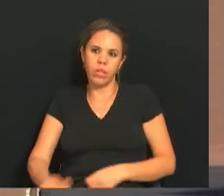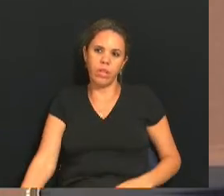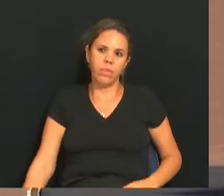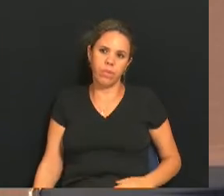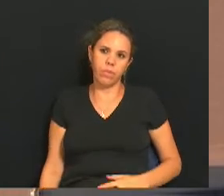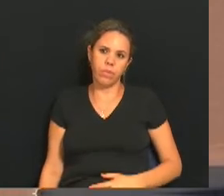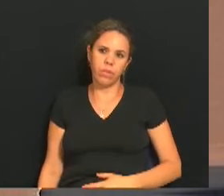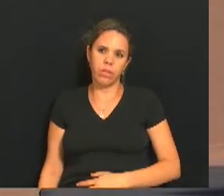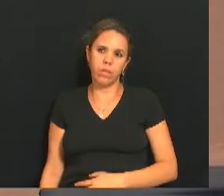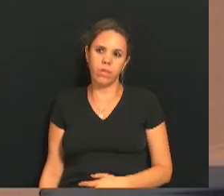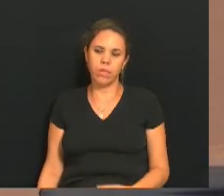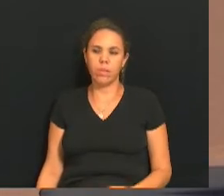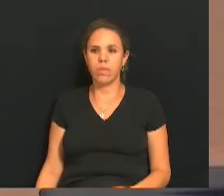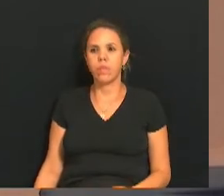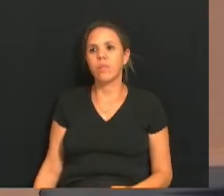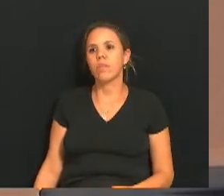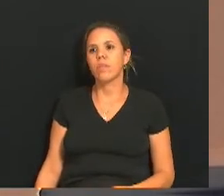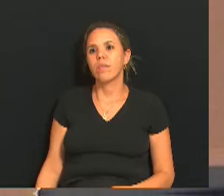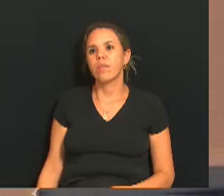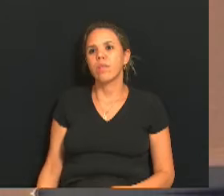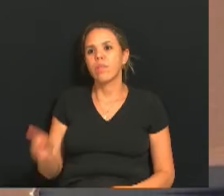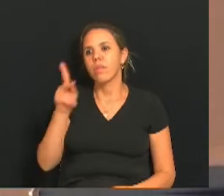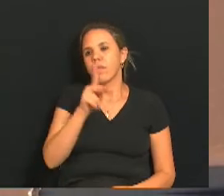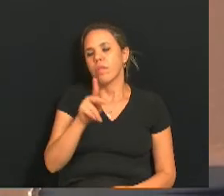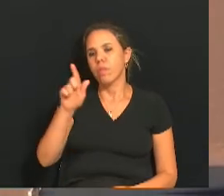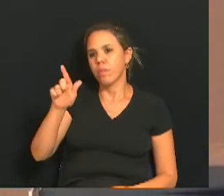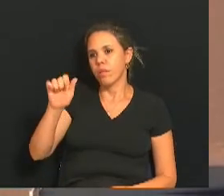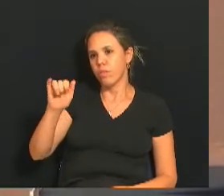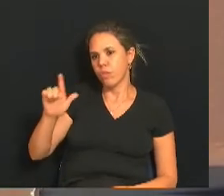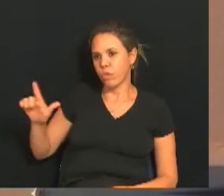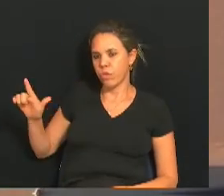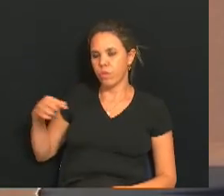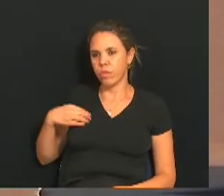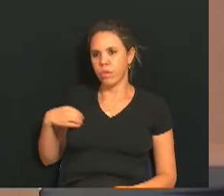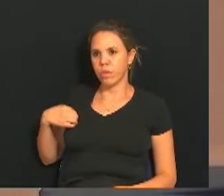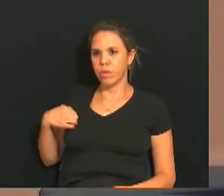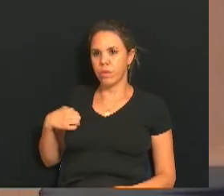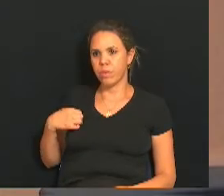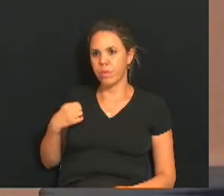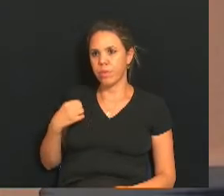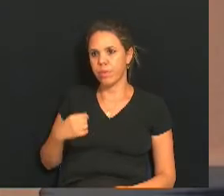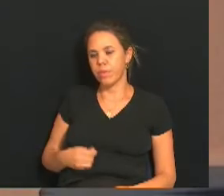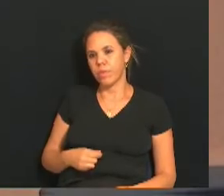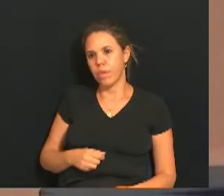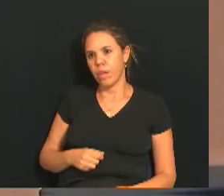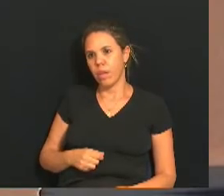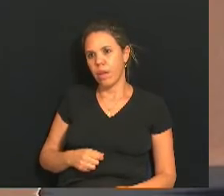queria passar, então, a palavra para o professor Gil Villanova, que representa a Associação de Professores